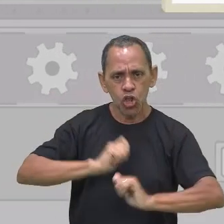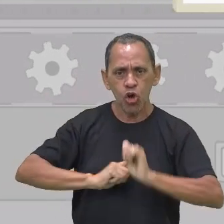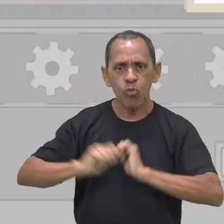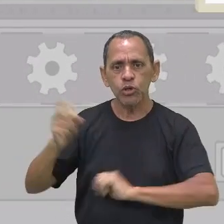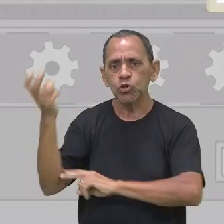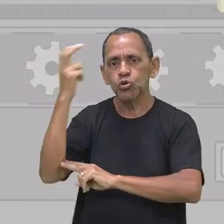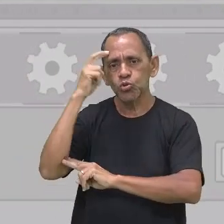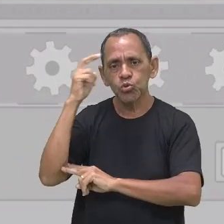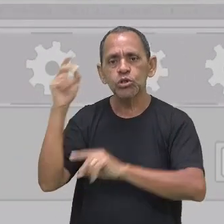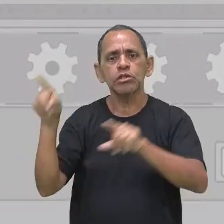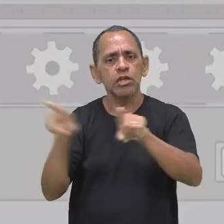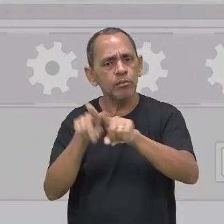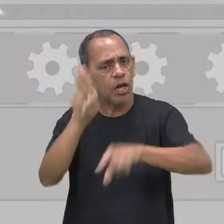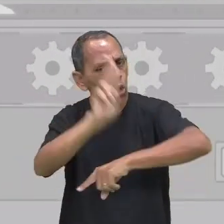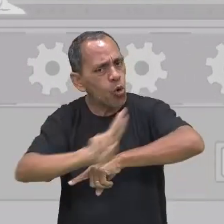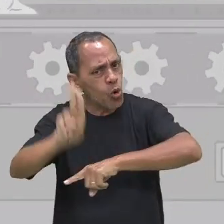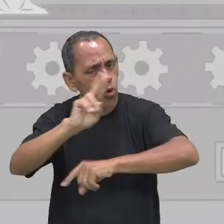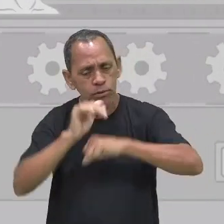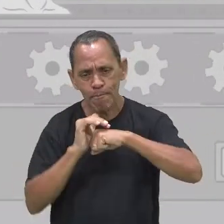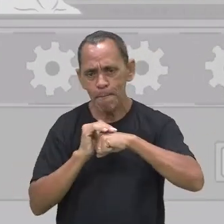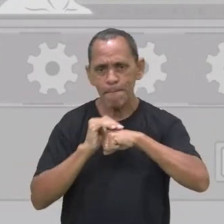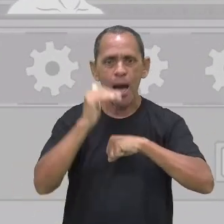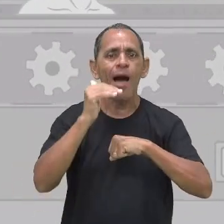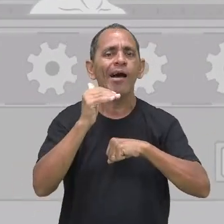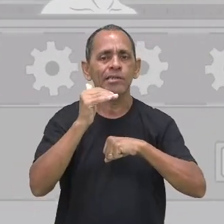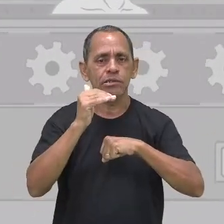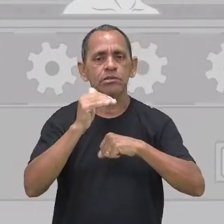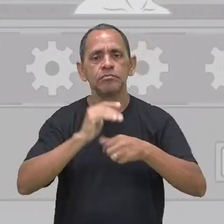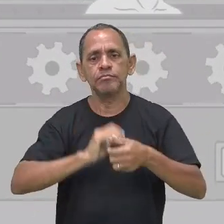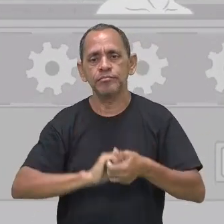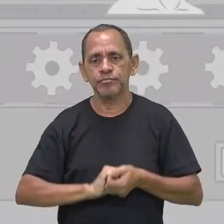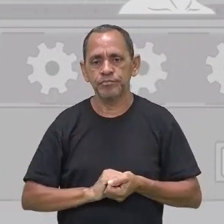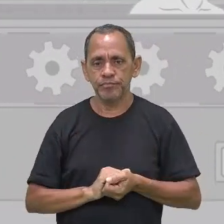do consumo, né, do consumismo. Então, você